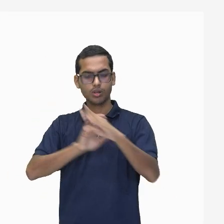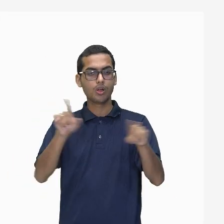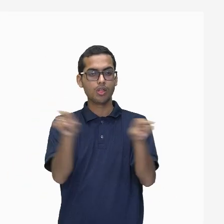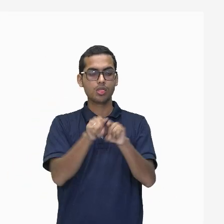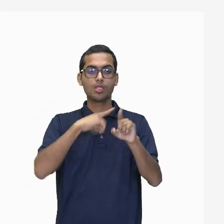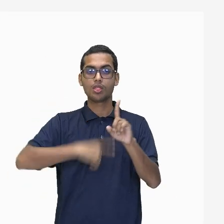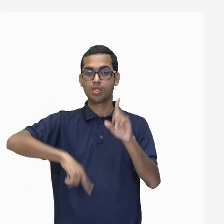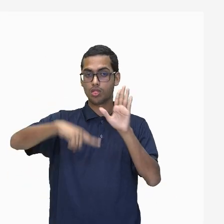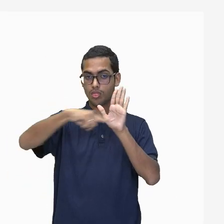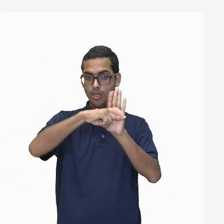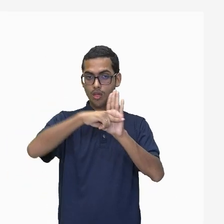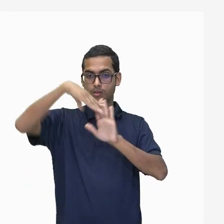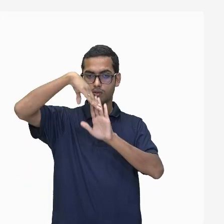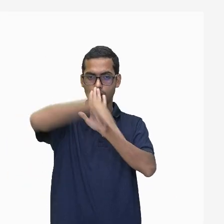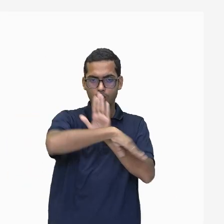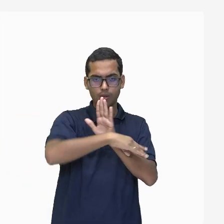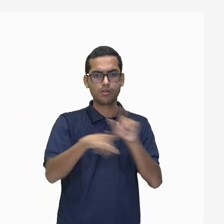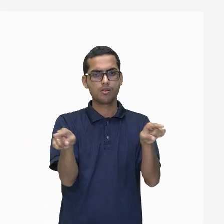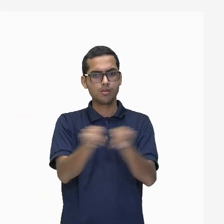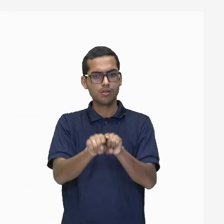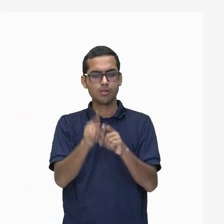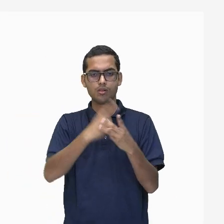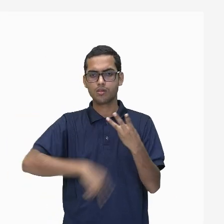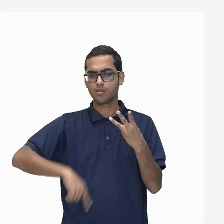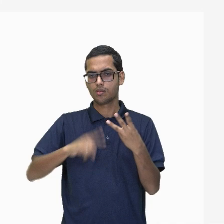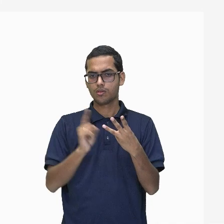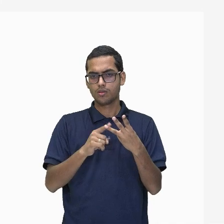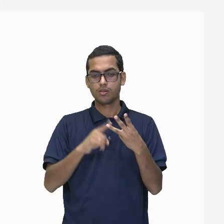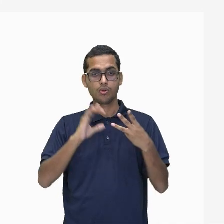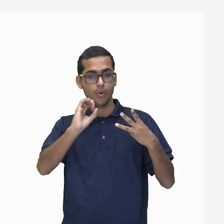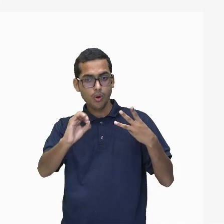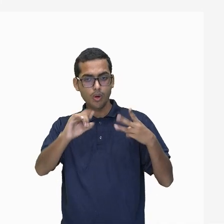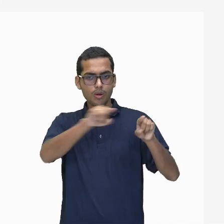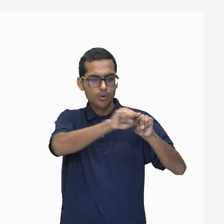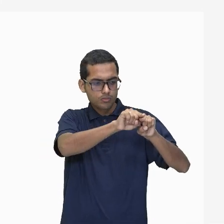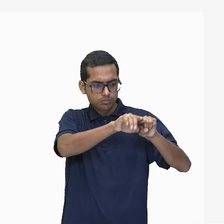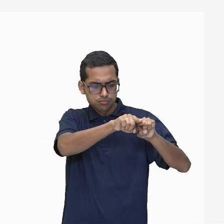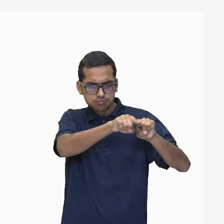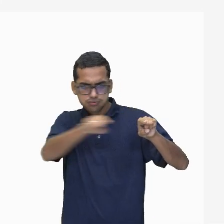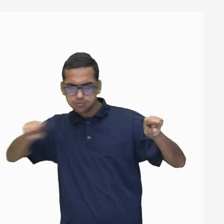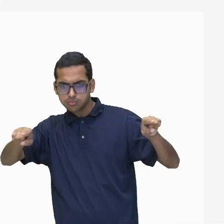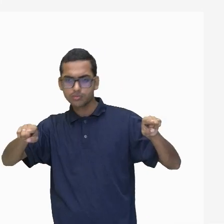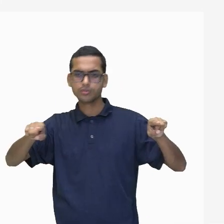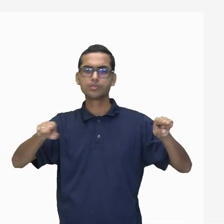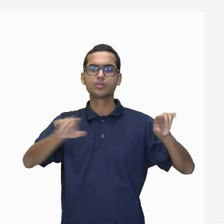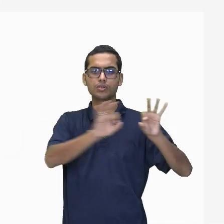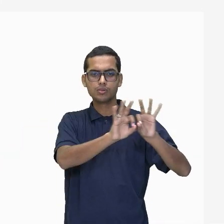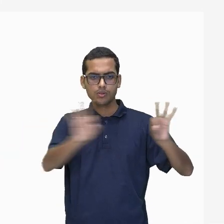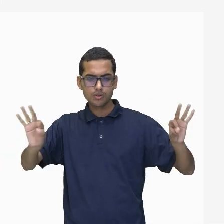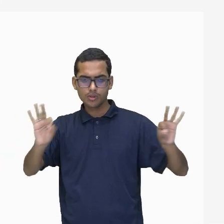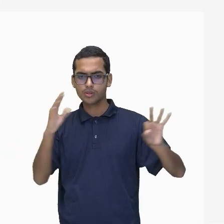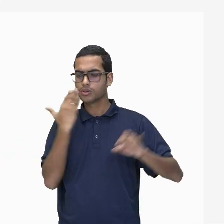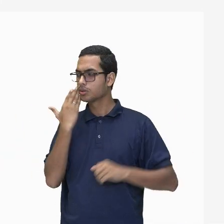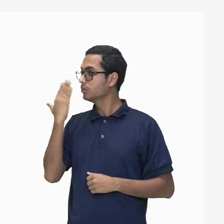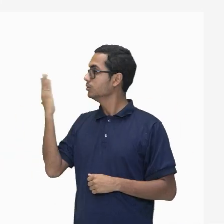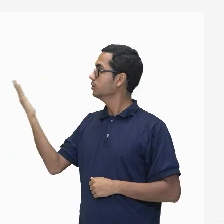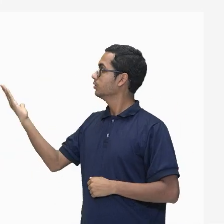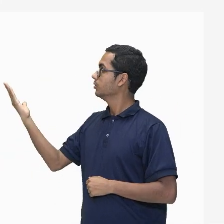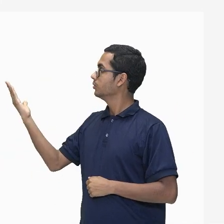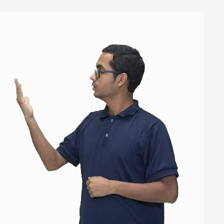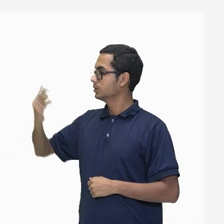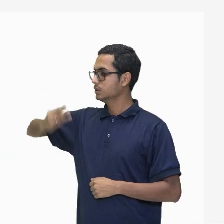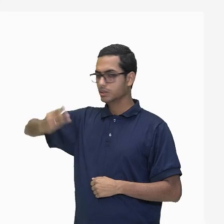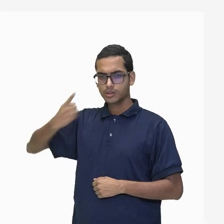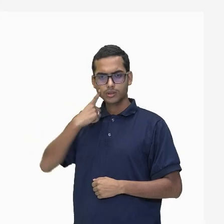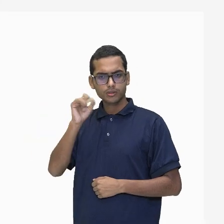Quando A é negativo, decrescente. E quando A é zero, nós temos uma constante. E vai ser essa reta aqui, ó. Ela